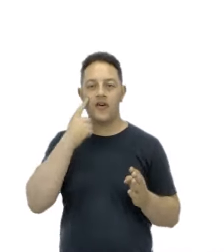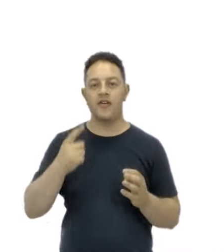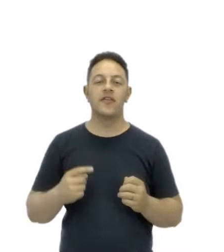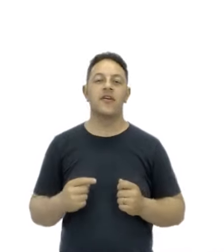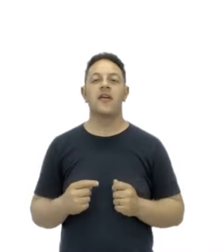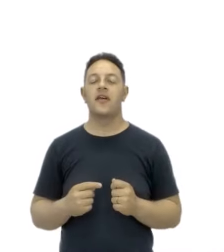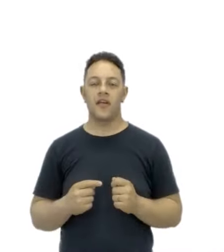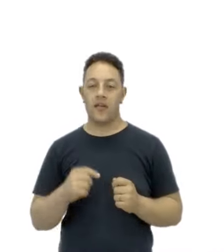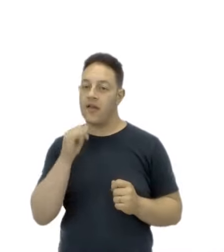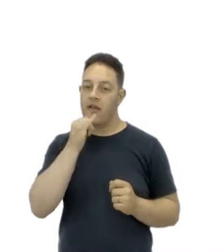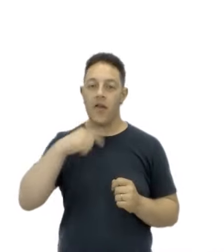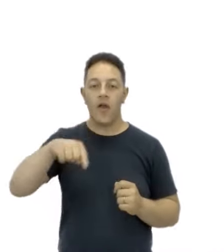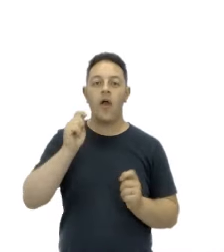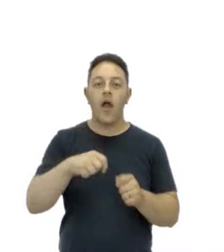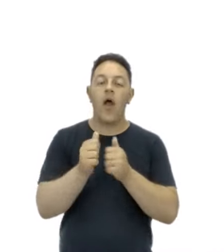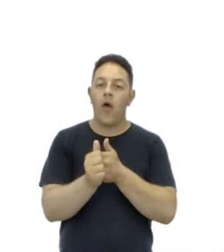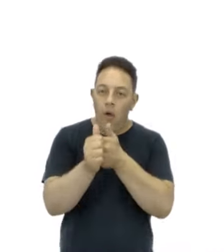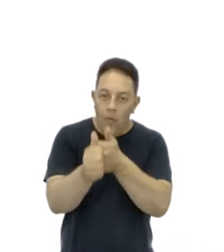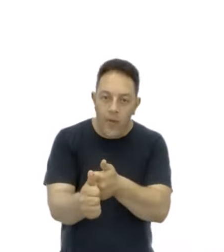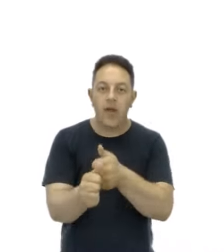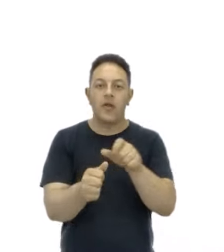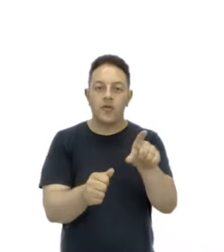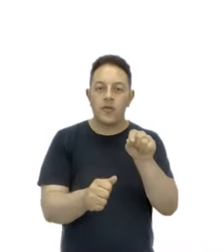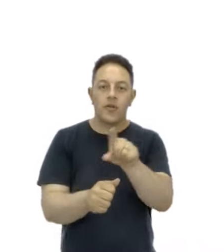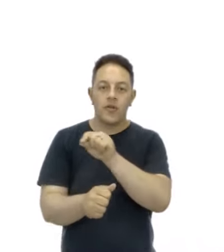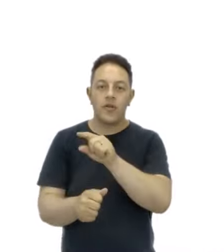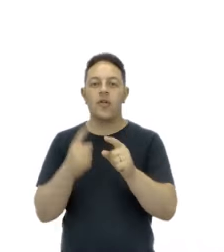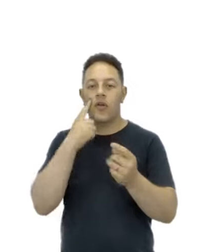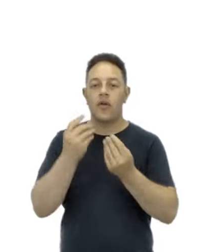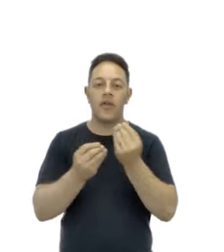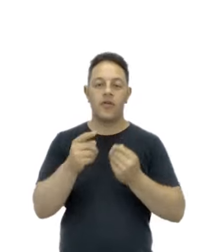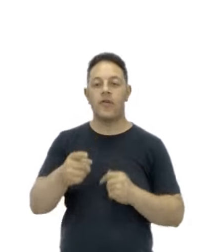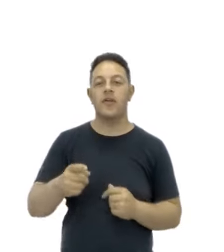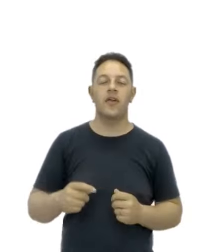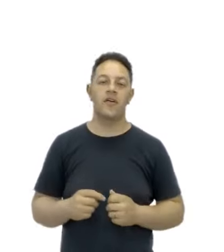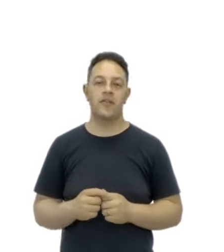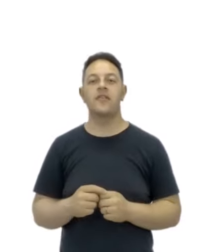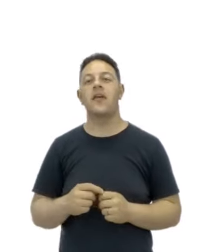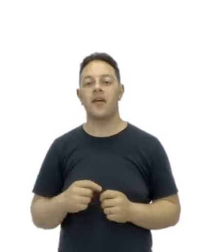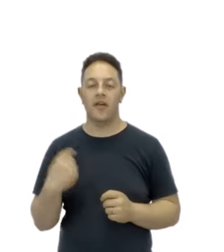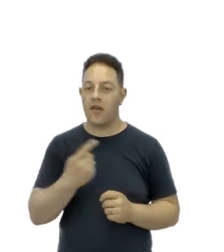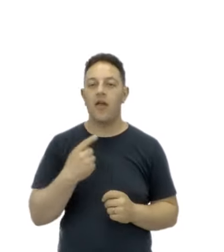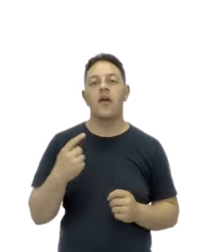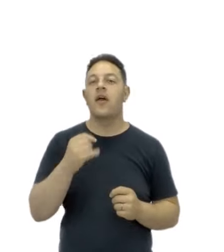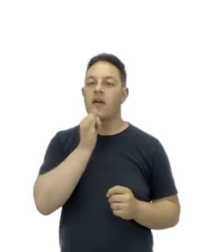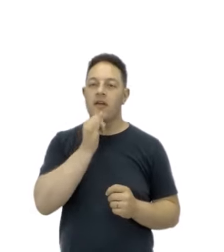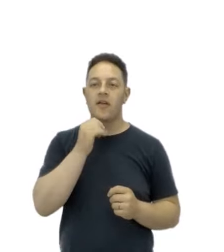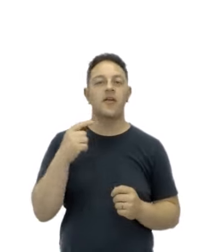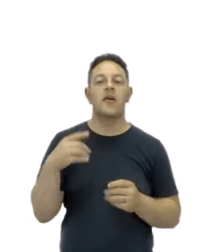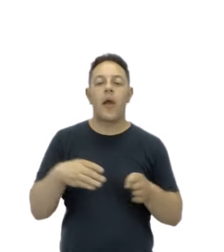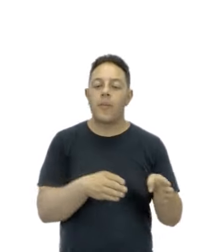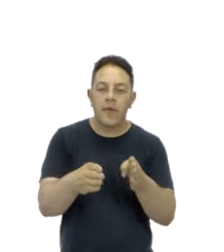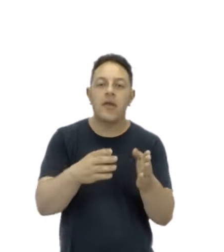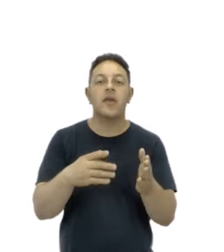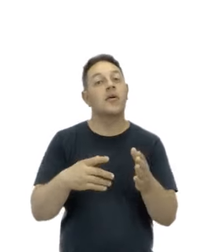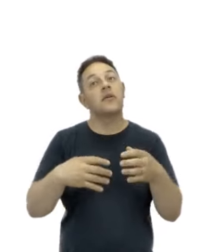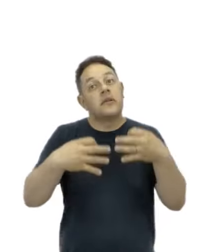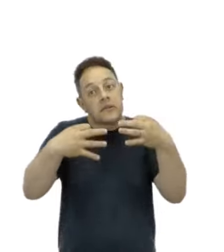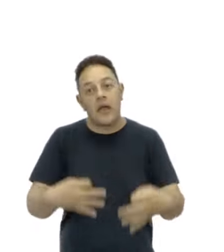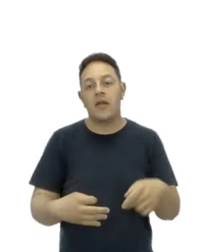possam acompanhar as escolhas formativas que fizemos. Não é só esse caminho o mais